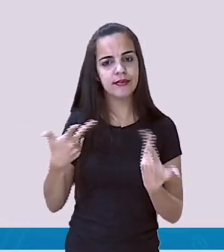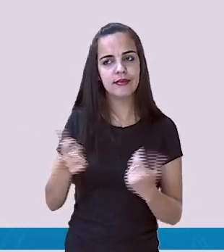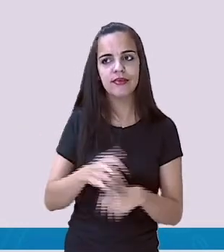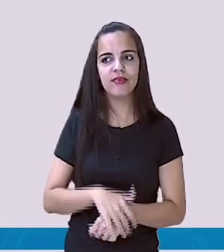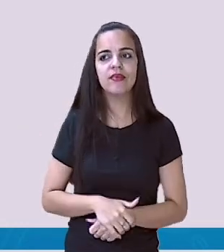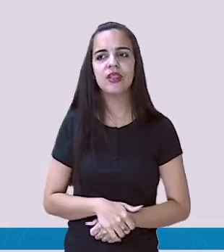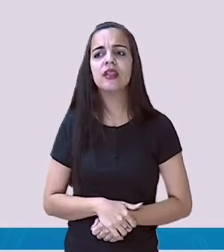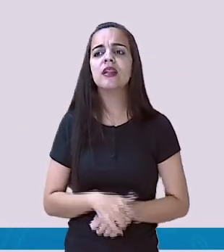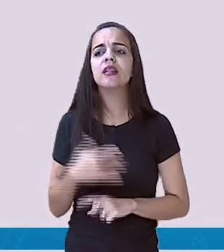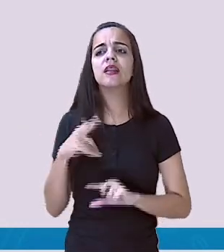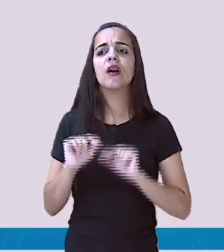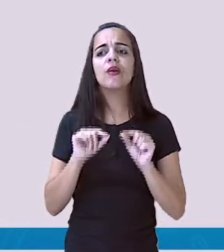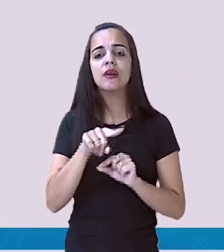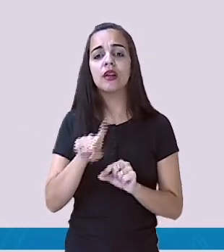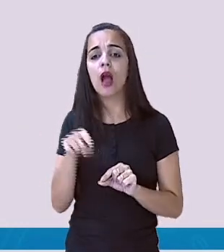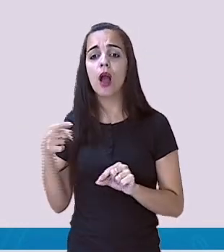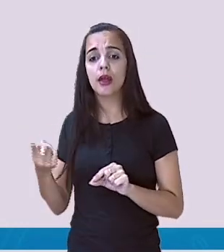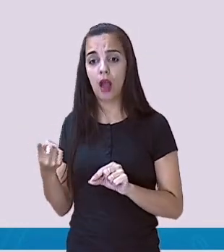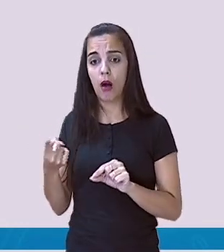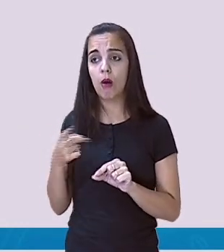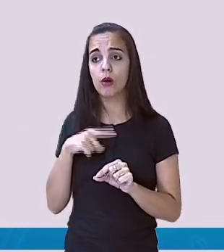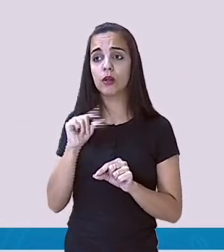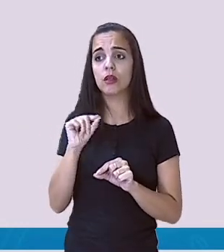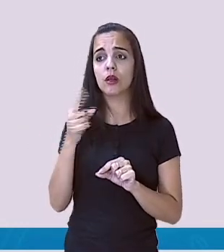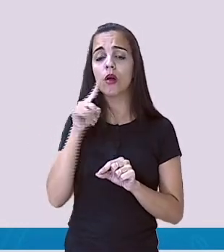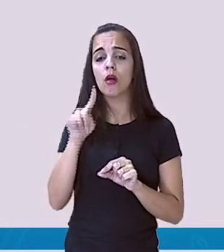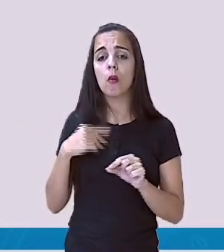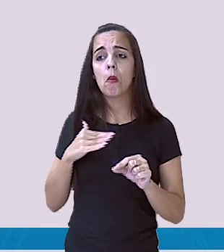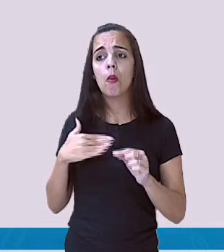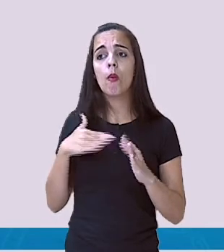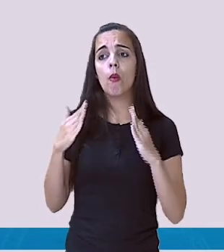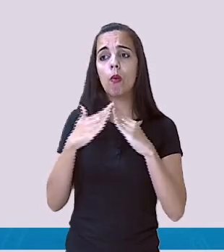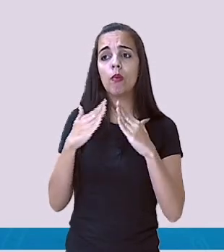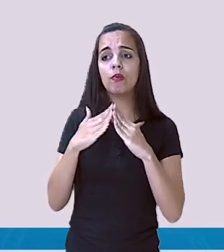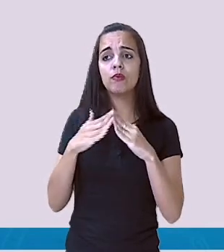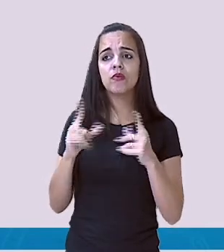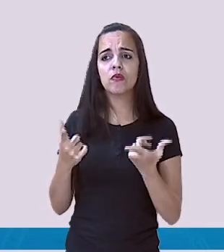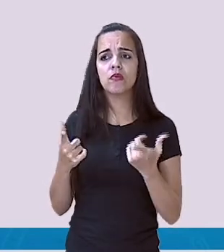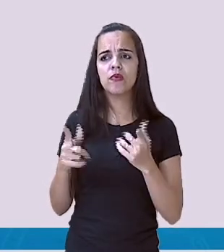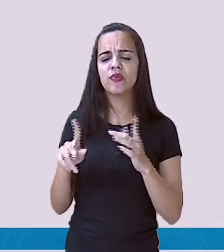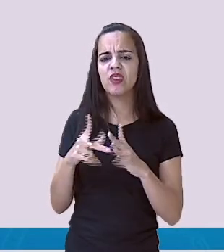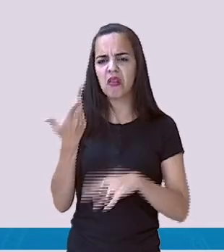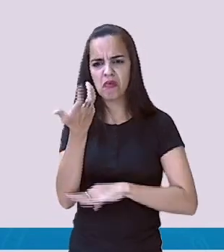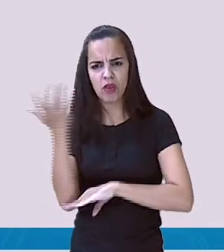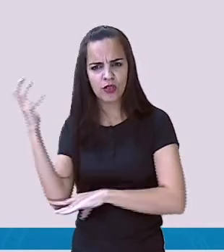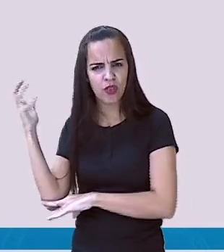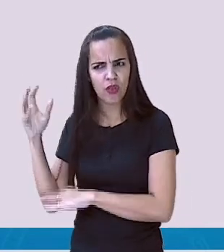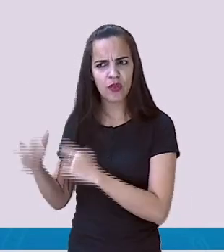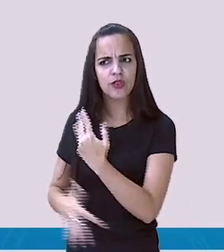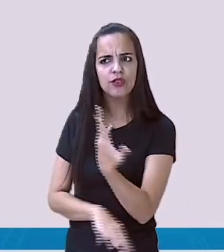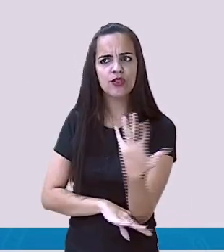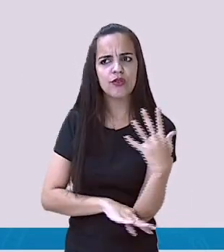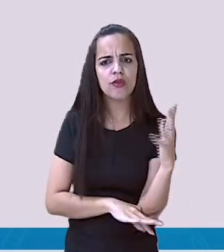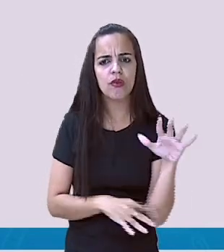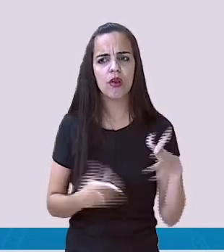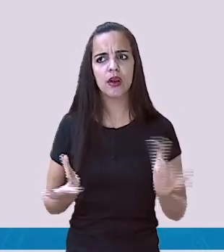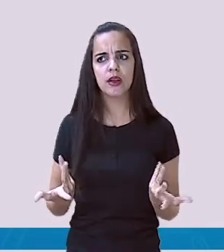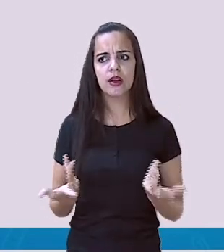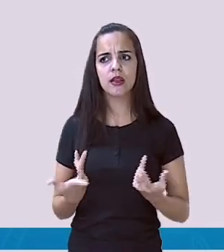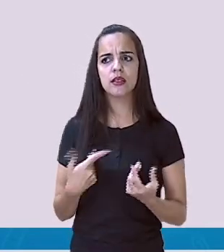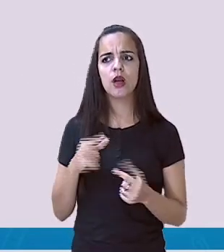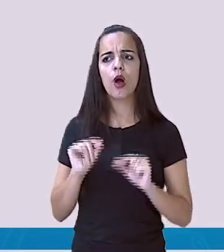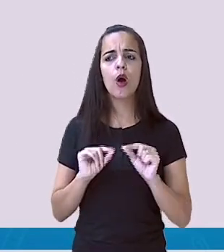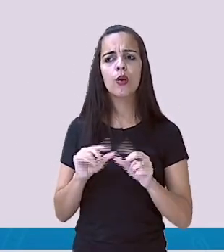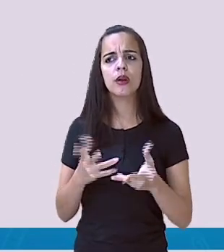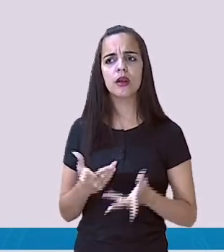céu. E aqui a outra imagem, a gente tem o quê? A gente está falando de floresta, o que vem a você essa